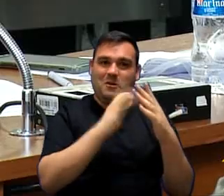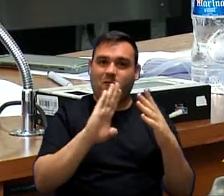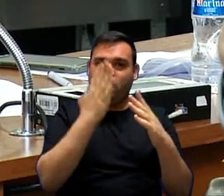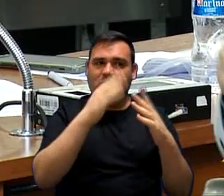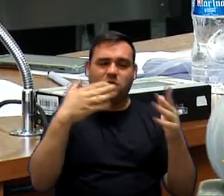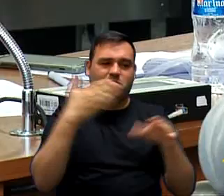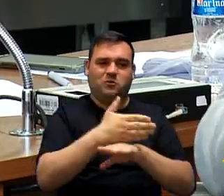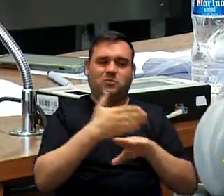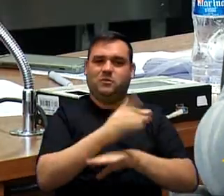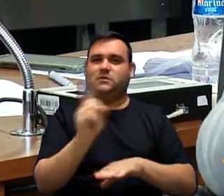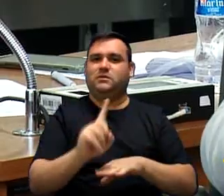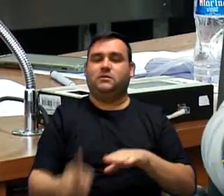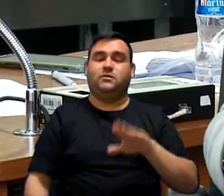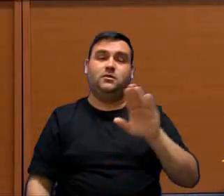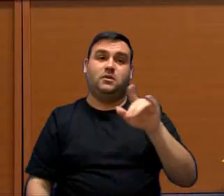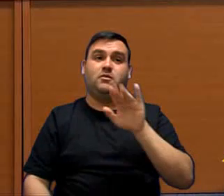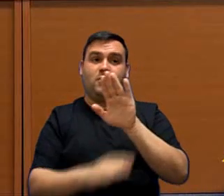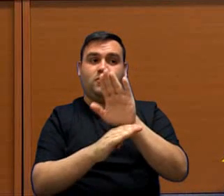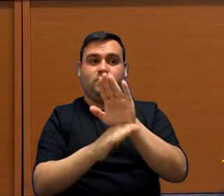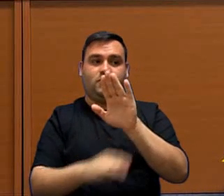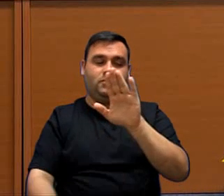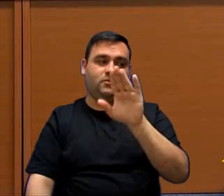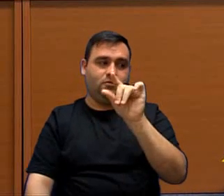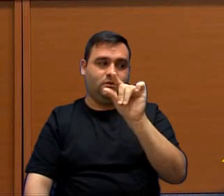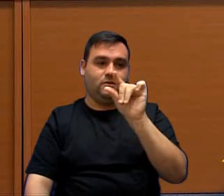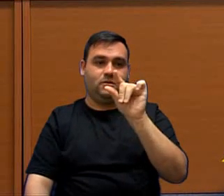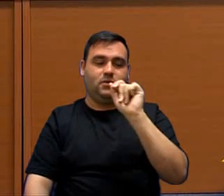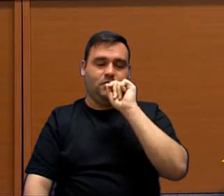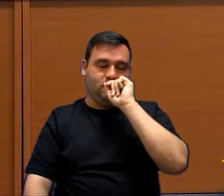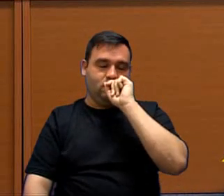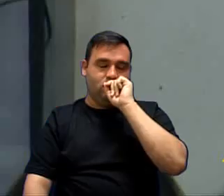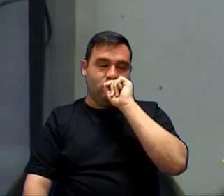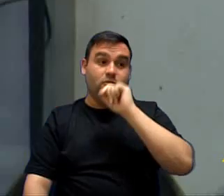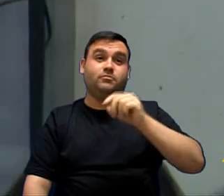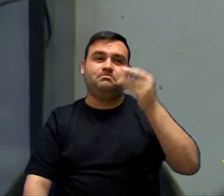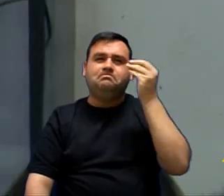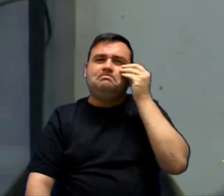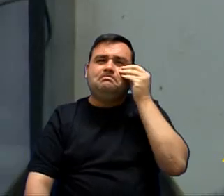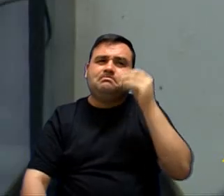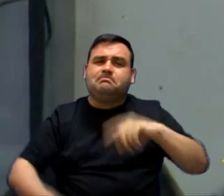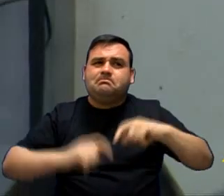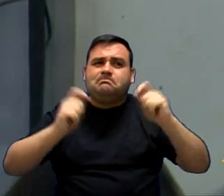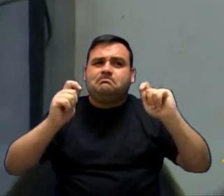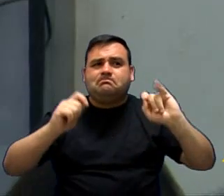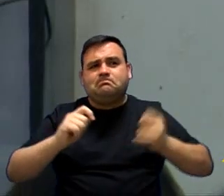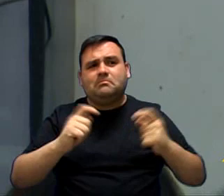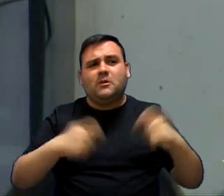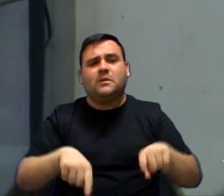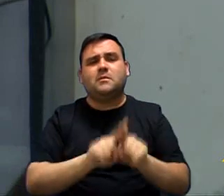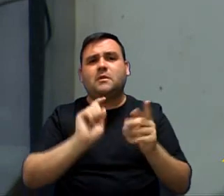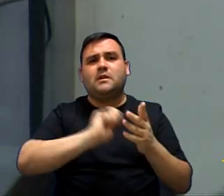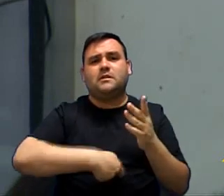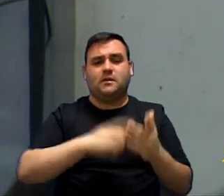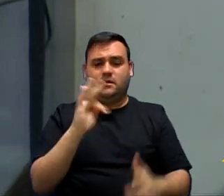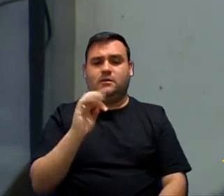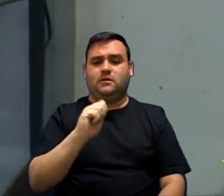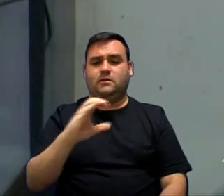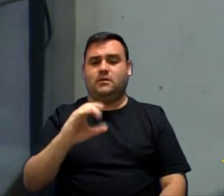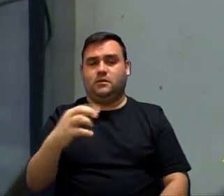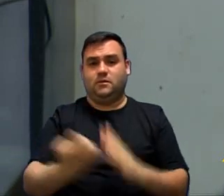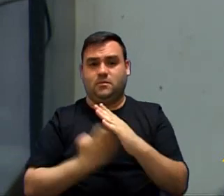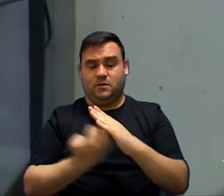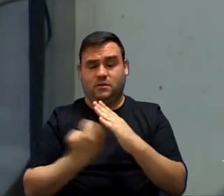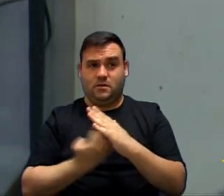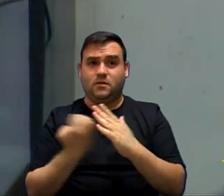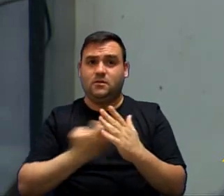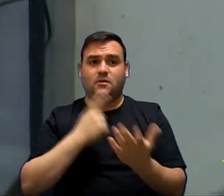mais. Está certo. Ô, Yara, só colaborar com Vossa Excelência. Só um minutinho. A possibilidade seria de se assinar um TAC com a empresa. A empresa